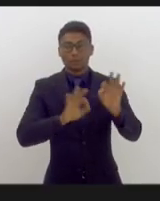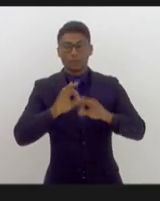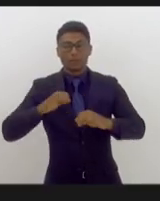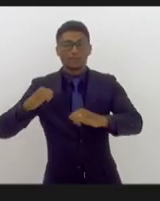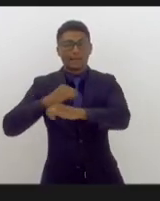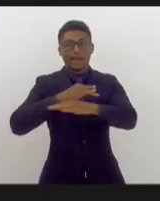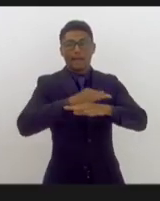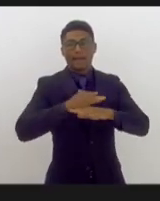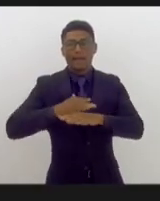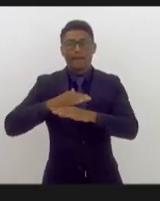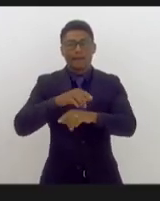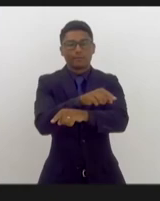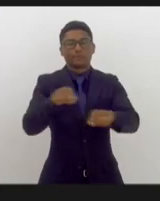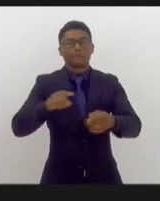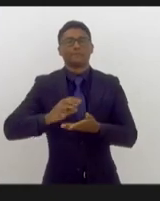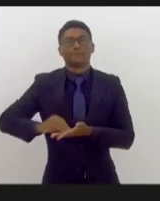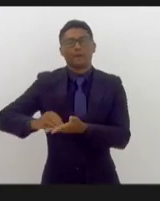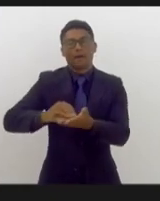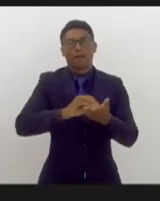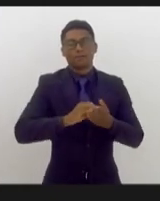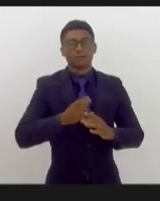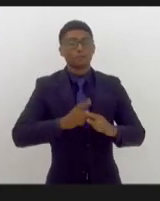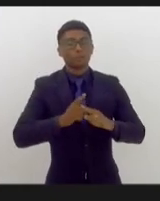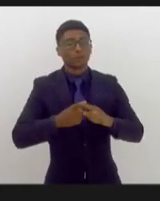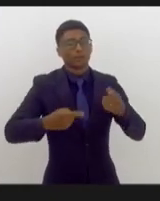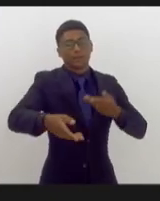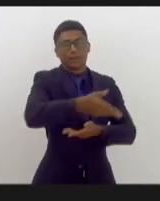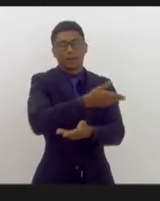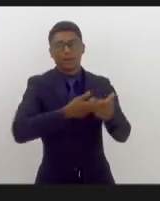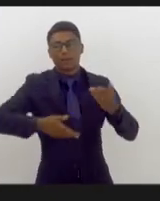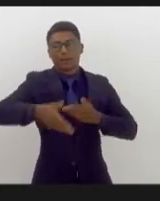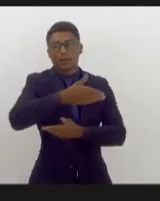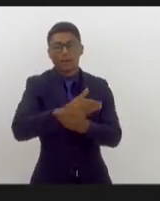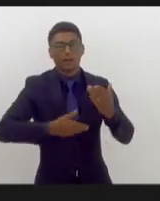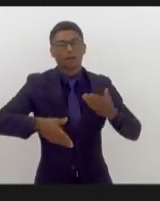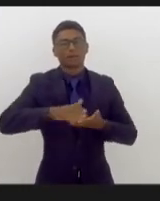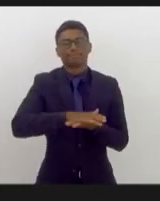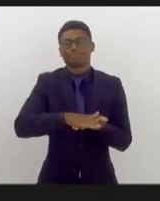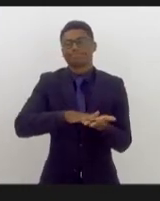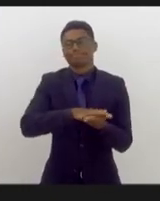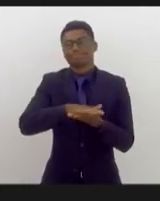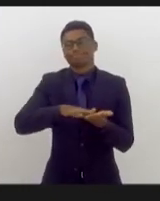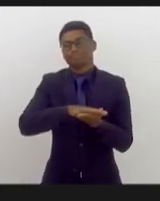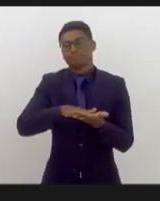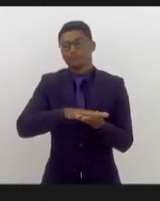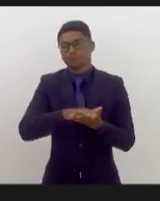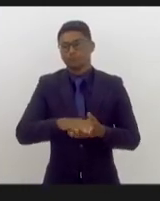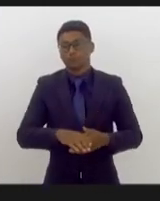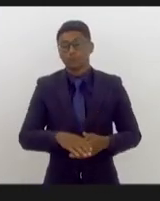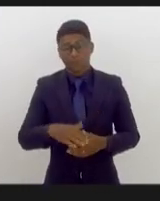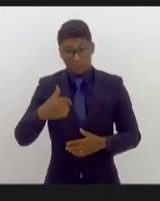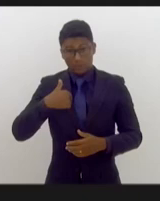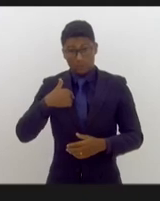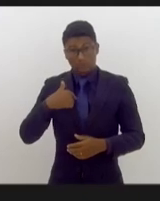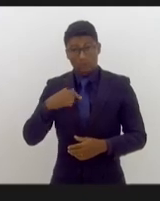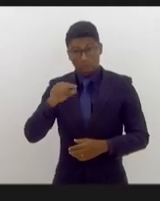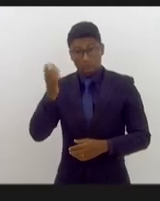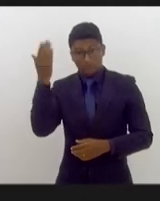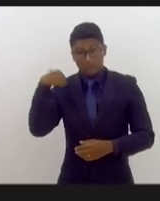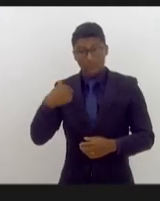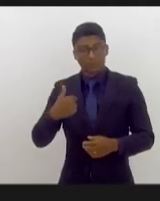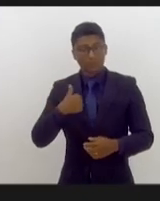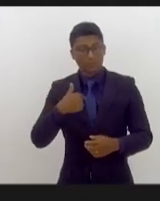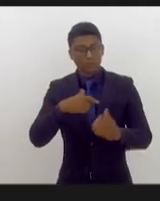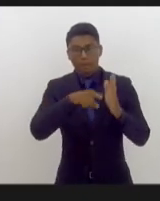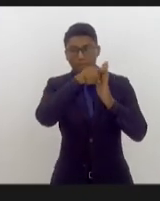ou inadequados, porque não houve essa articulação política. Eu posso falar isso porque participei de uma pesquisa coordenada pelo saudoso